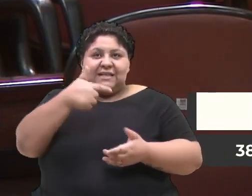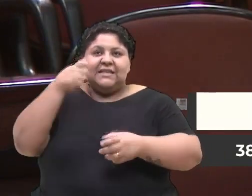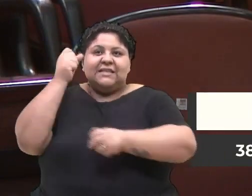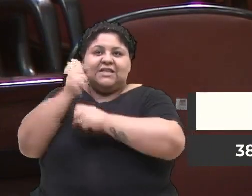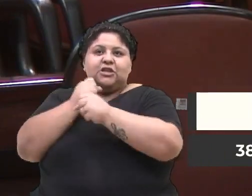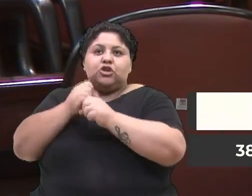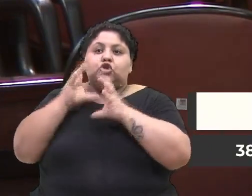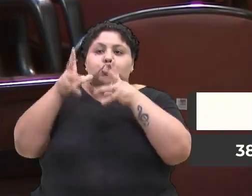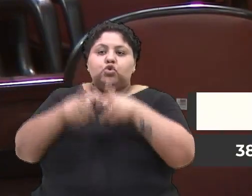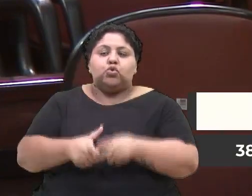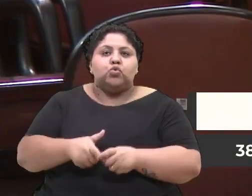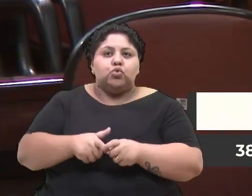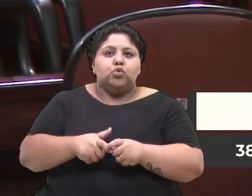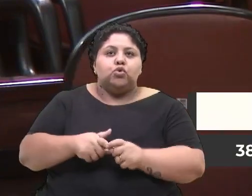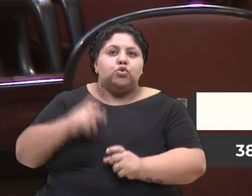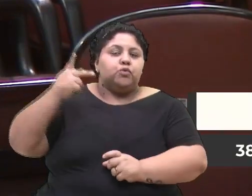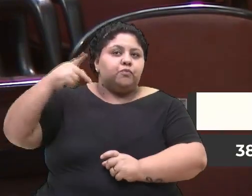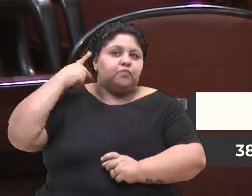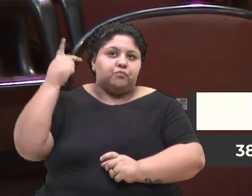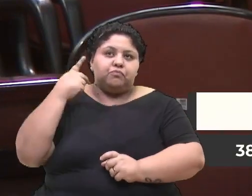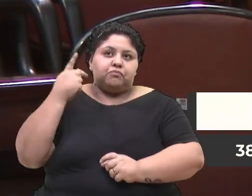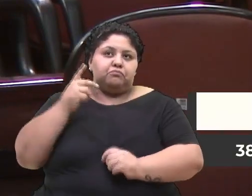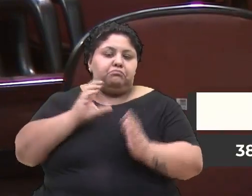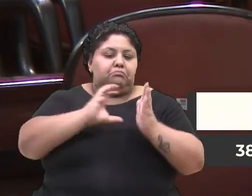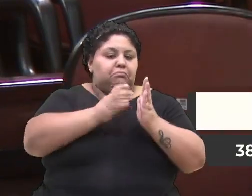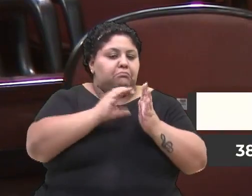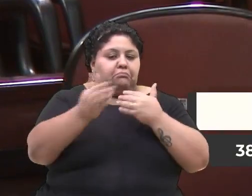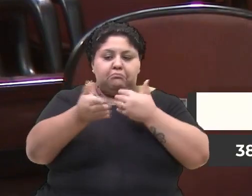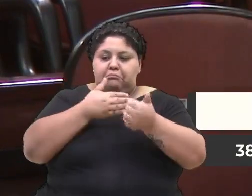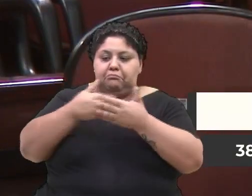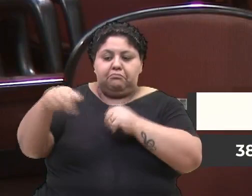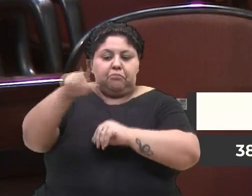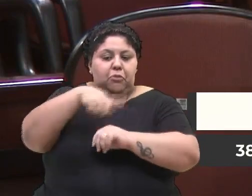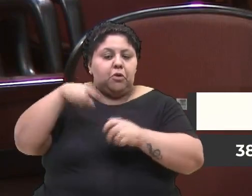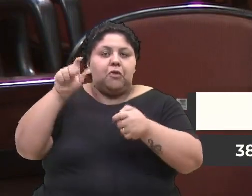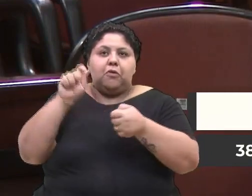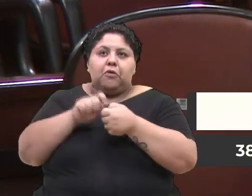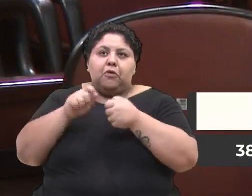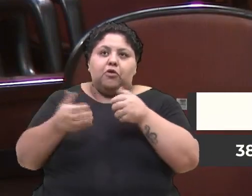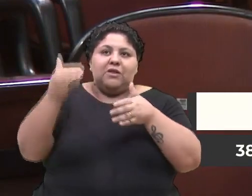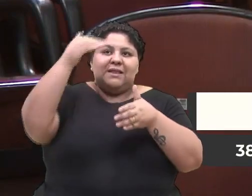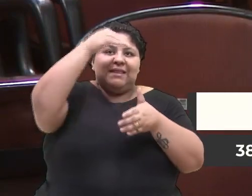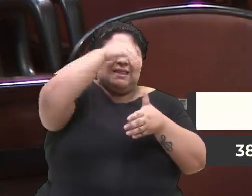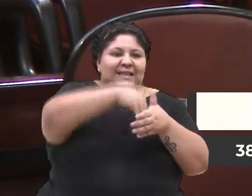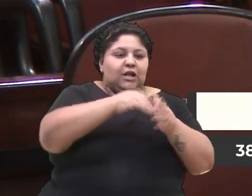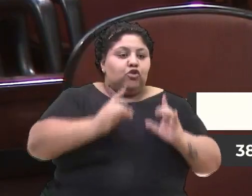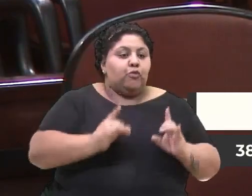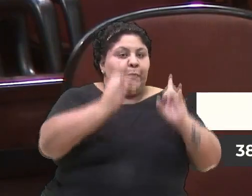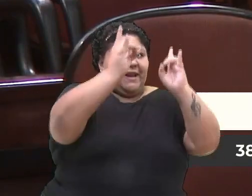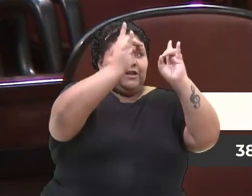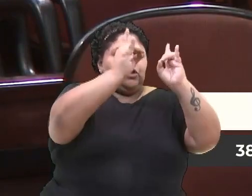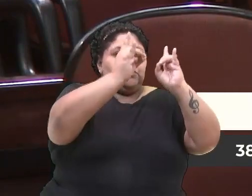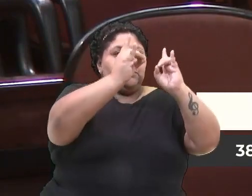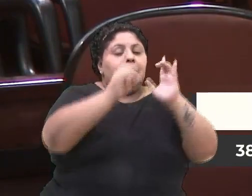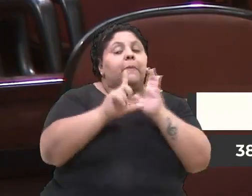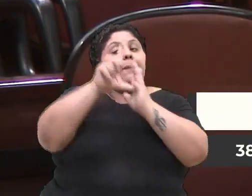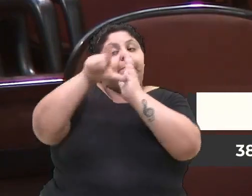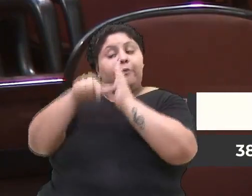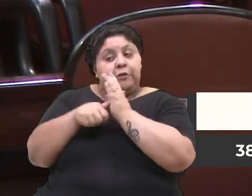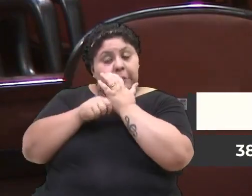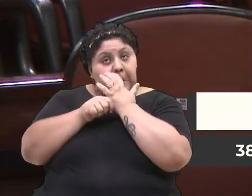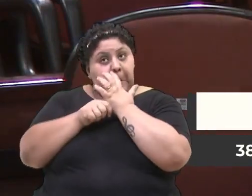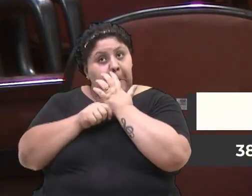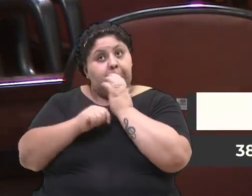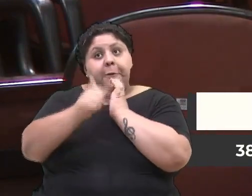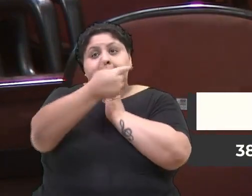todos os colegas vereadores de independentes cores partidárias, nós realizamos dentro do complexo da Maesa. Depois,